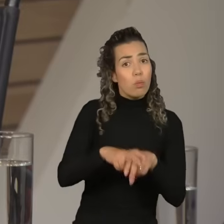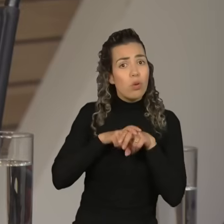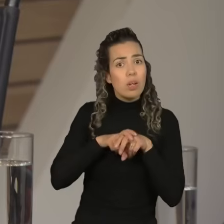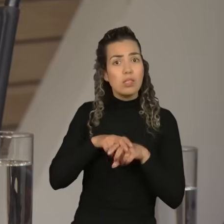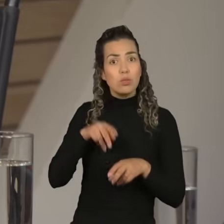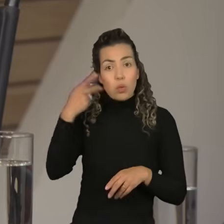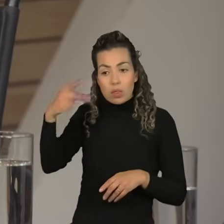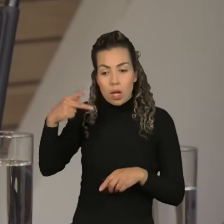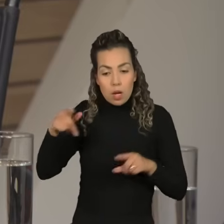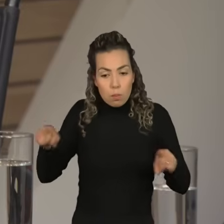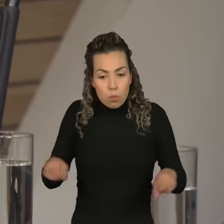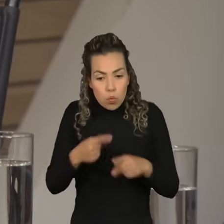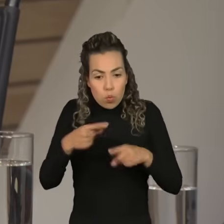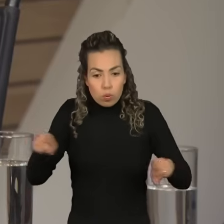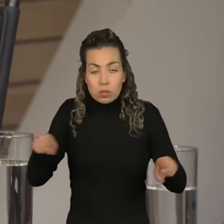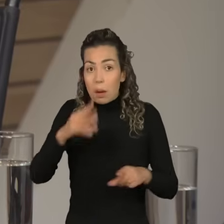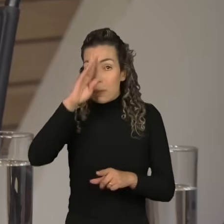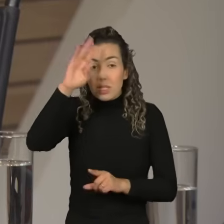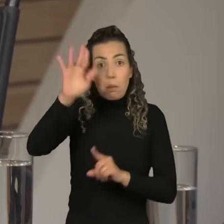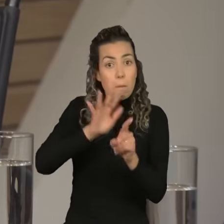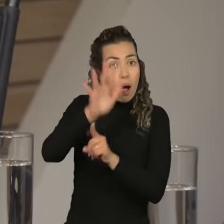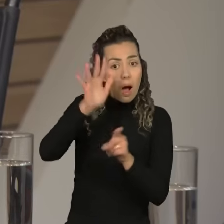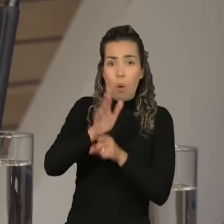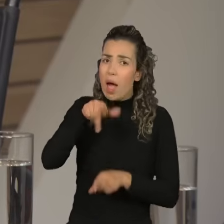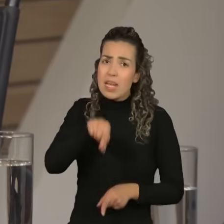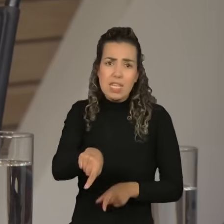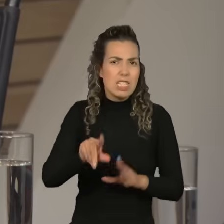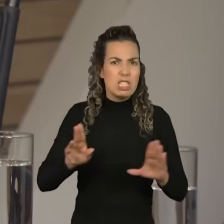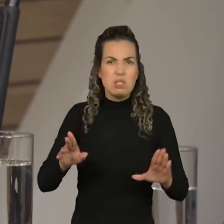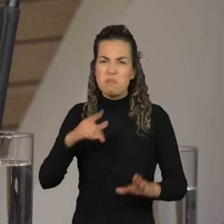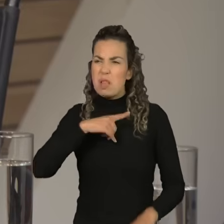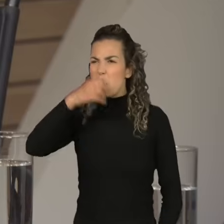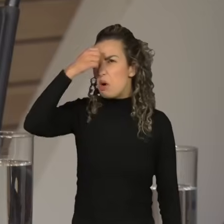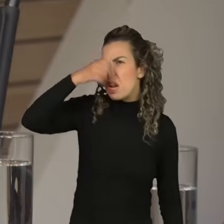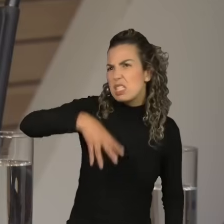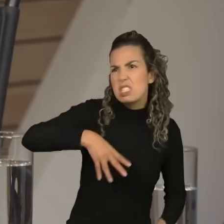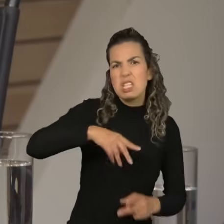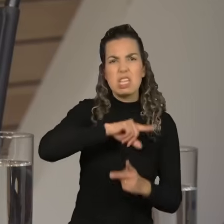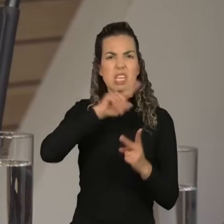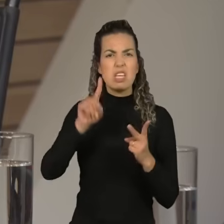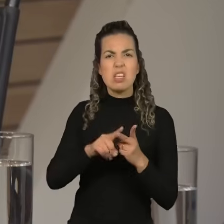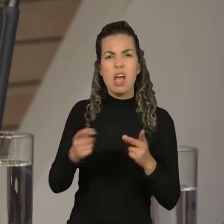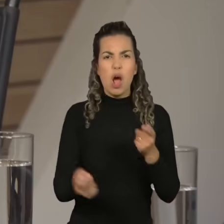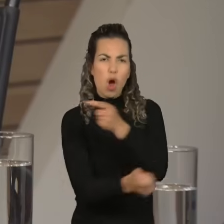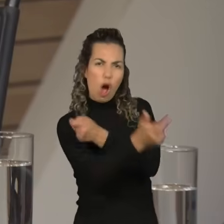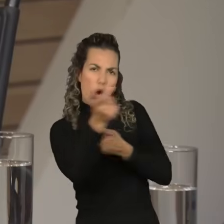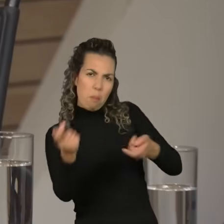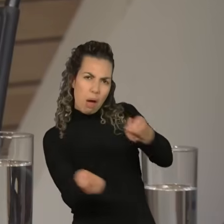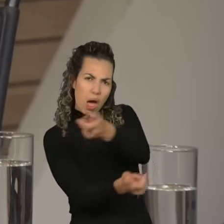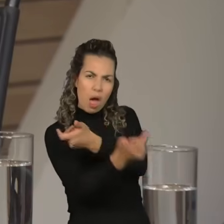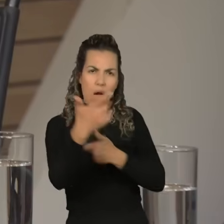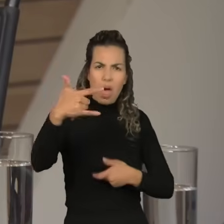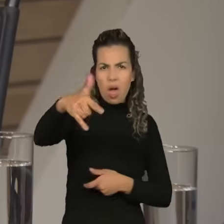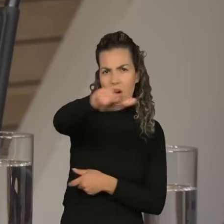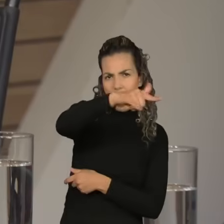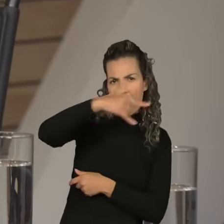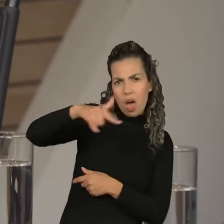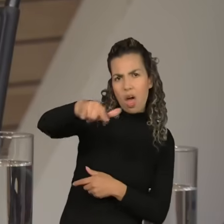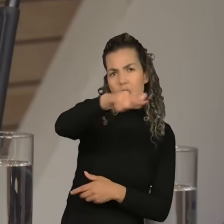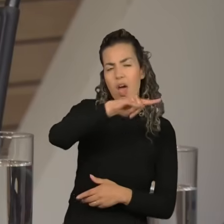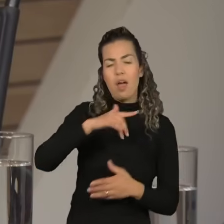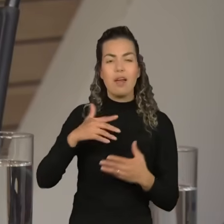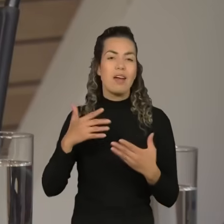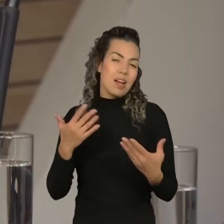período. Ideologia, burguesia, cobaias de Deus. Então, ele traz essa temática da morte,